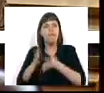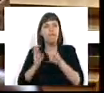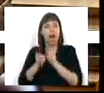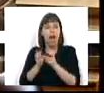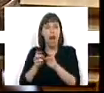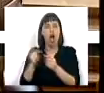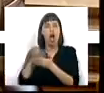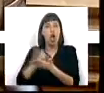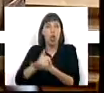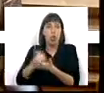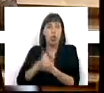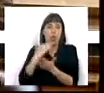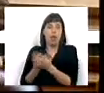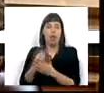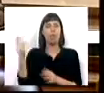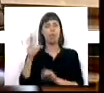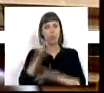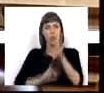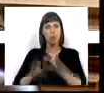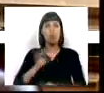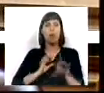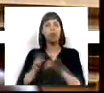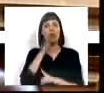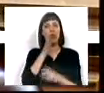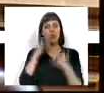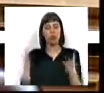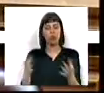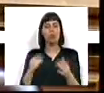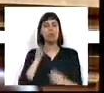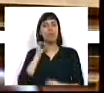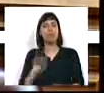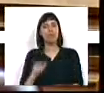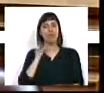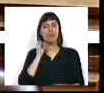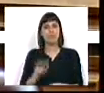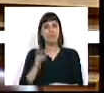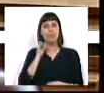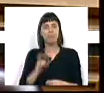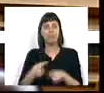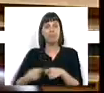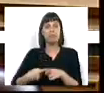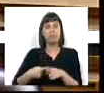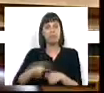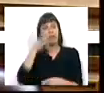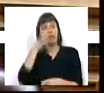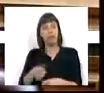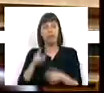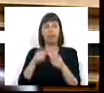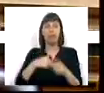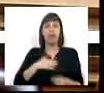fabricarem o seu lucro. E a União Europeia, Senhoras e Senhores Deputados, tem cedido aos apetites